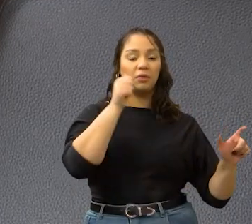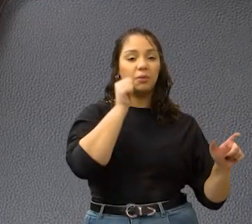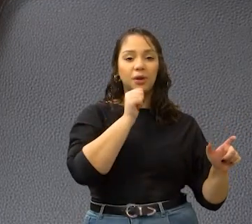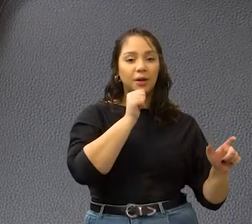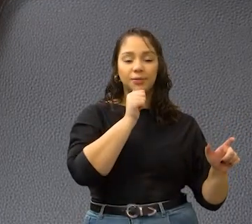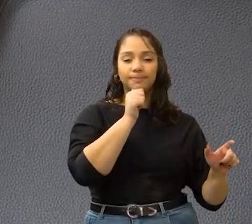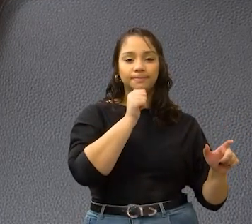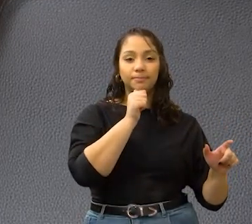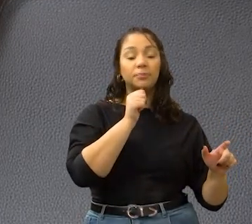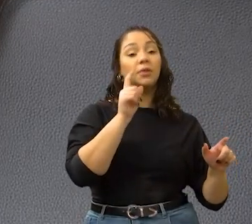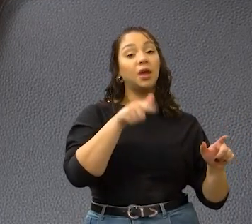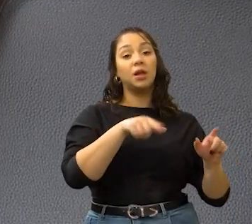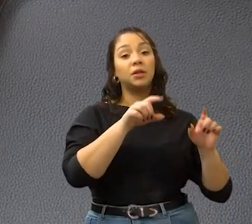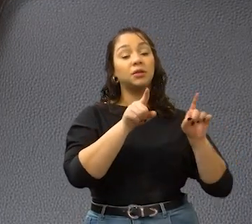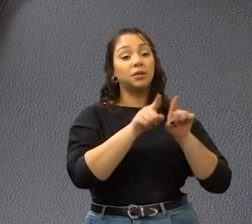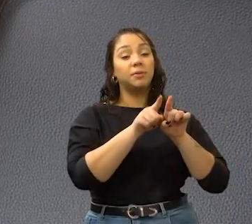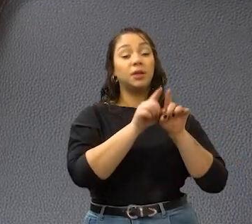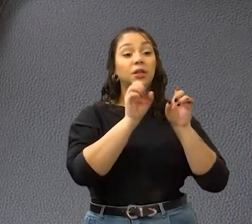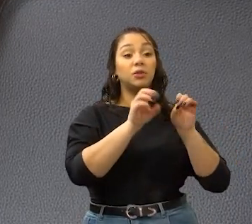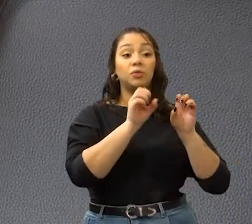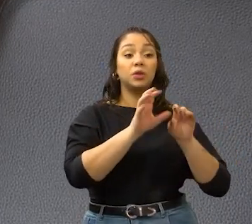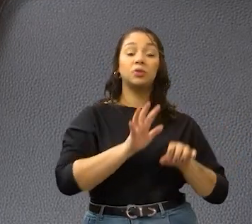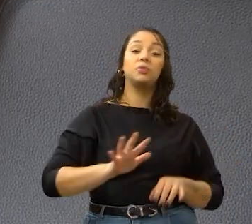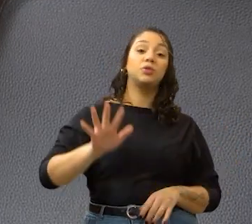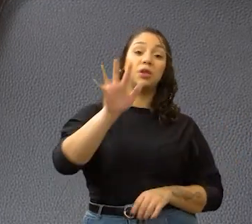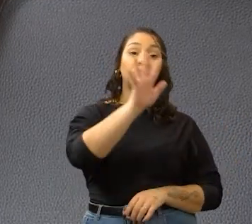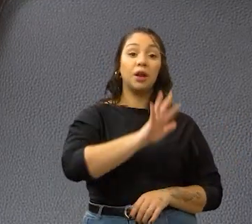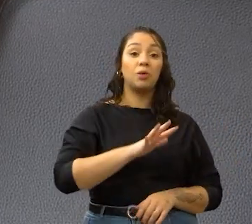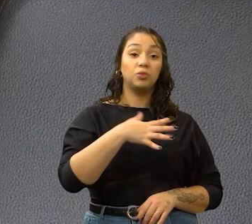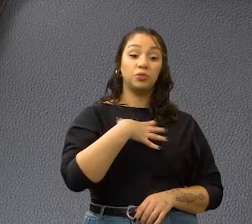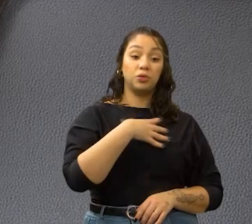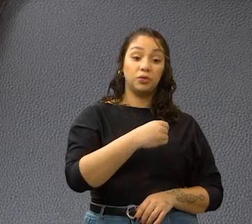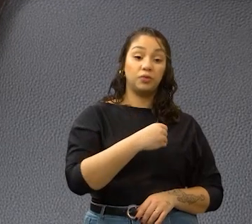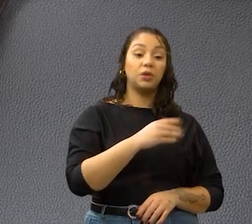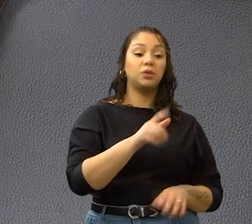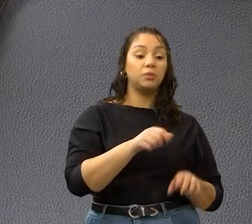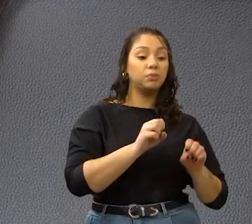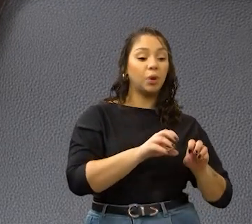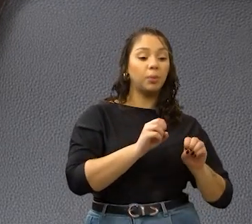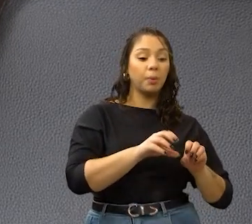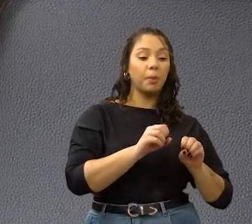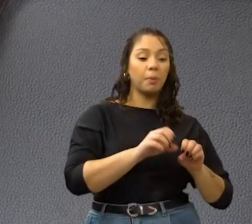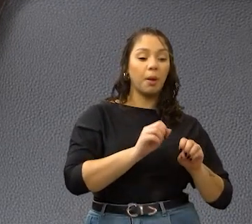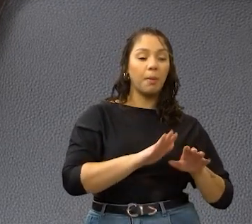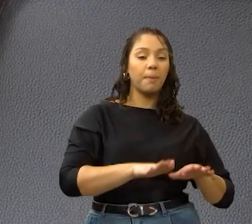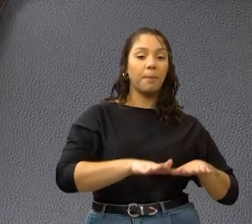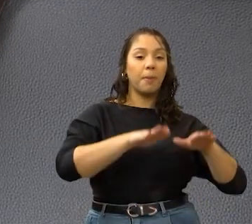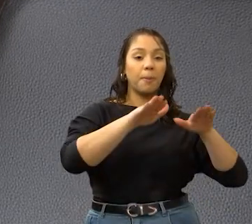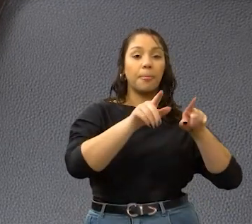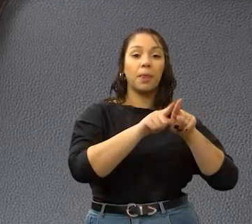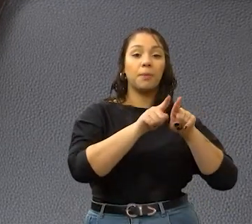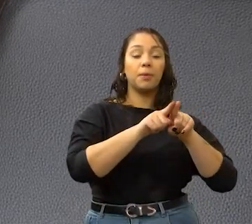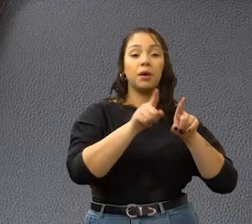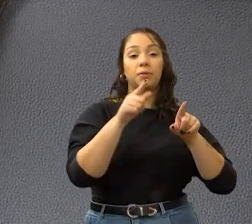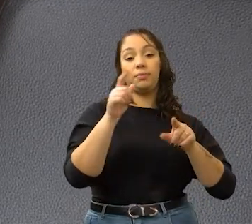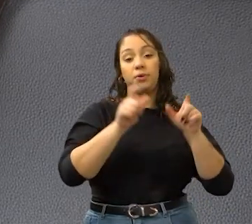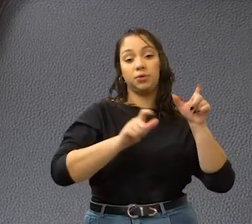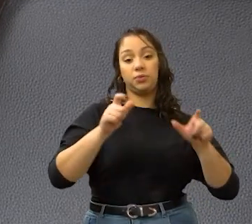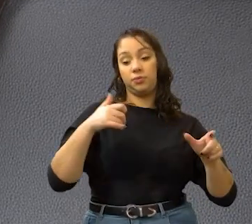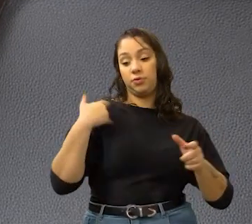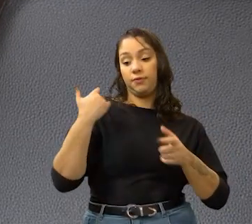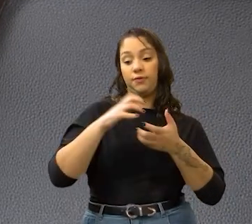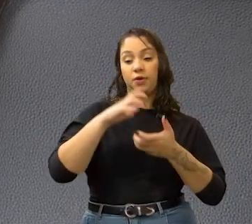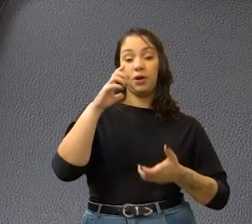gente está falando sobre a educação no modo geral, né, dos filhos, a gente está falando dos